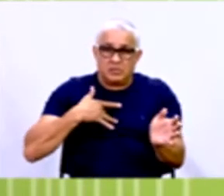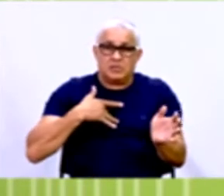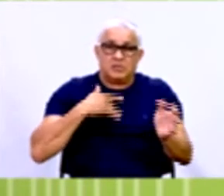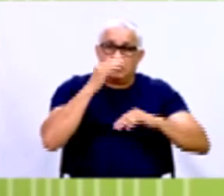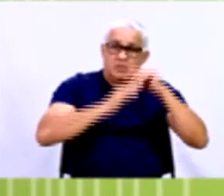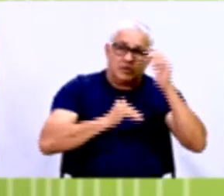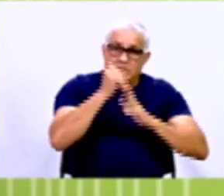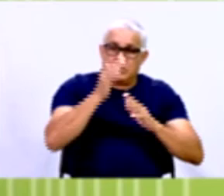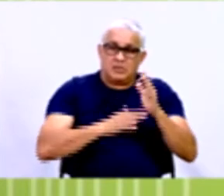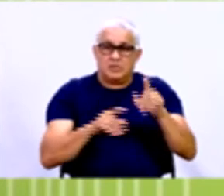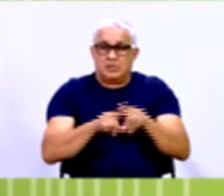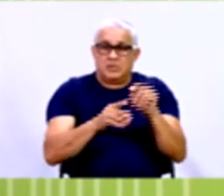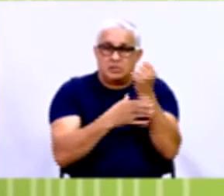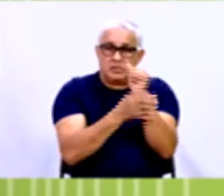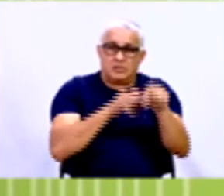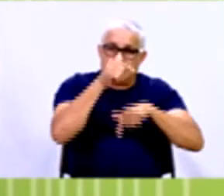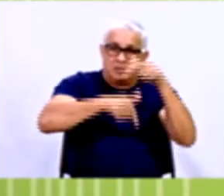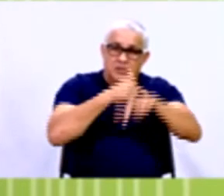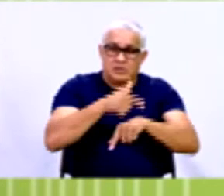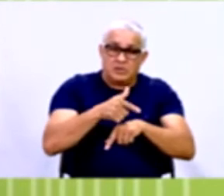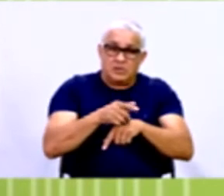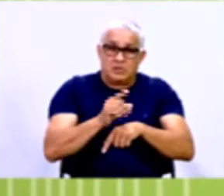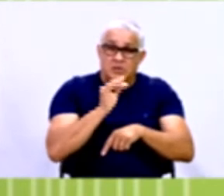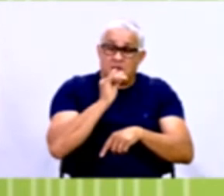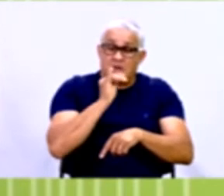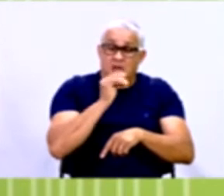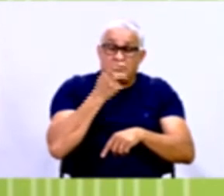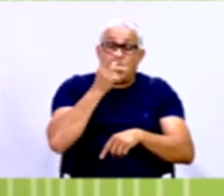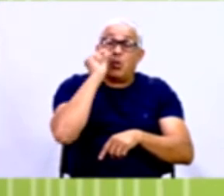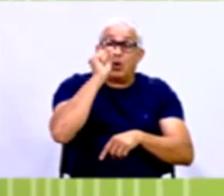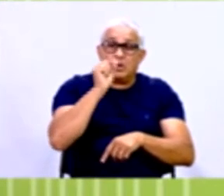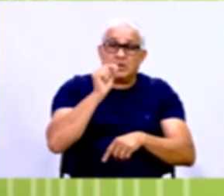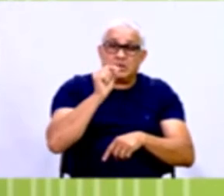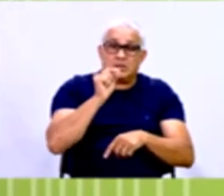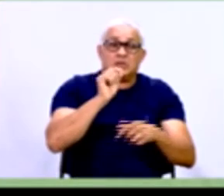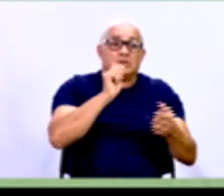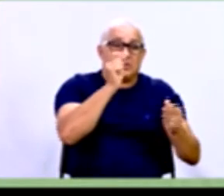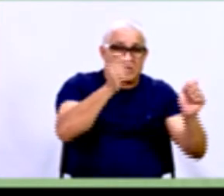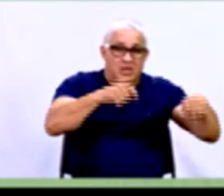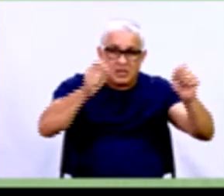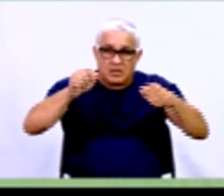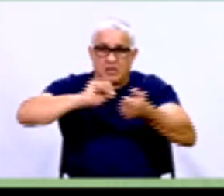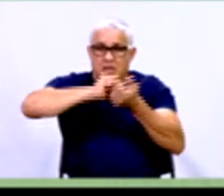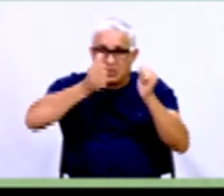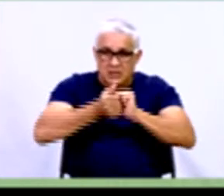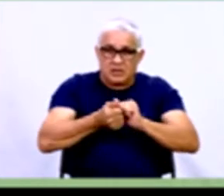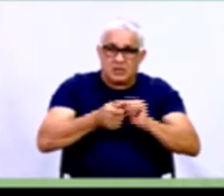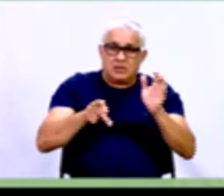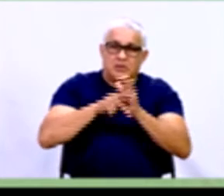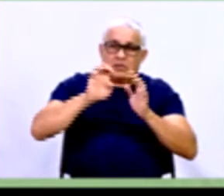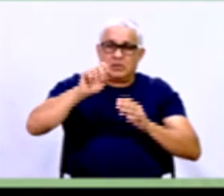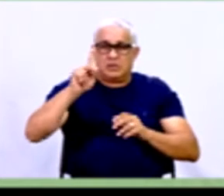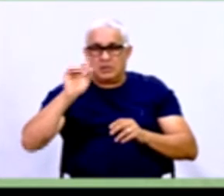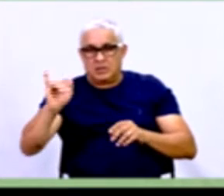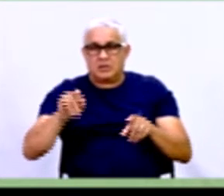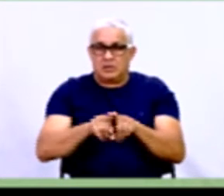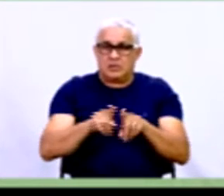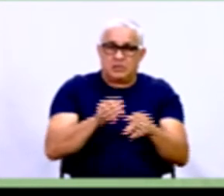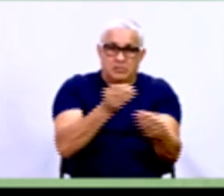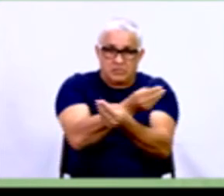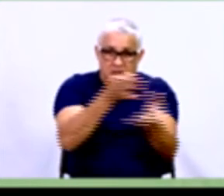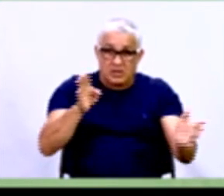irão determinar quais são os equipamentos necessários para determinada atividade. certo? Continuando.